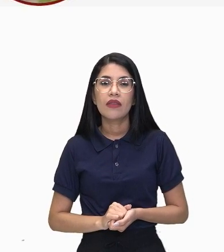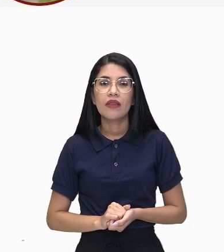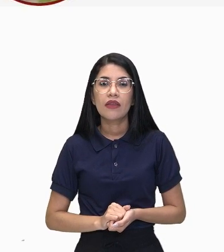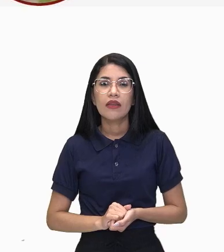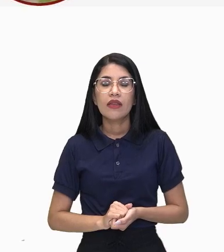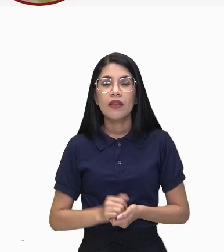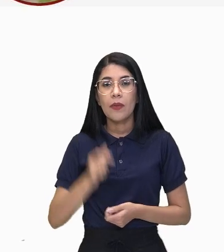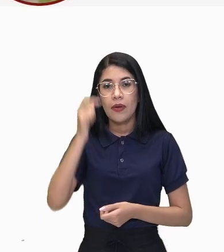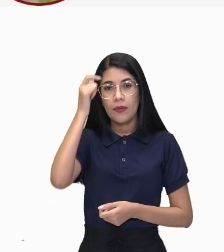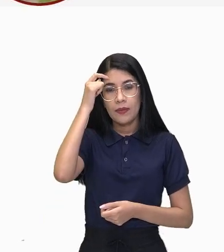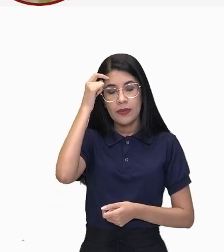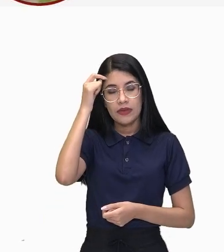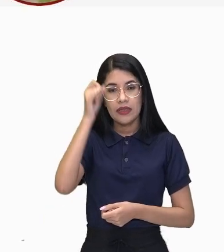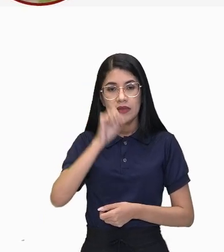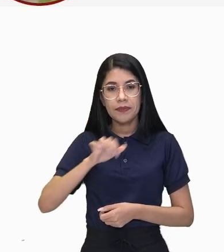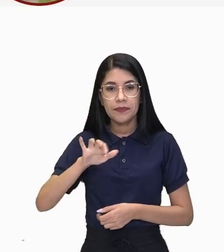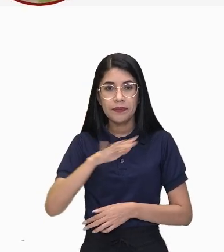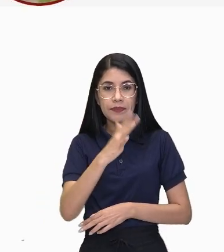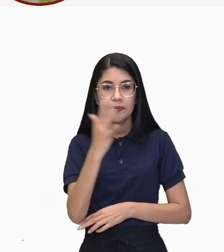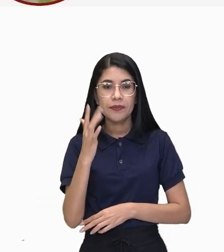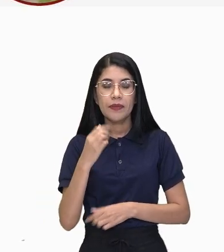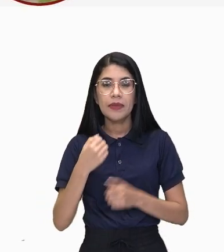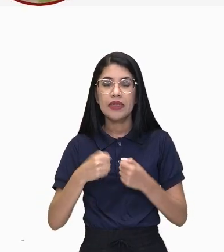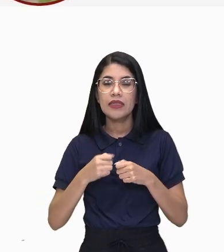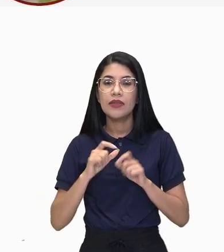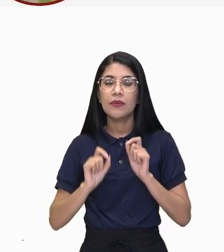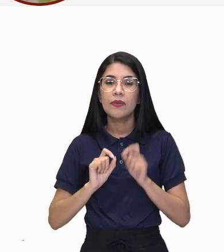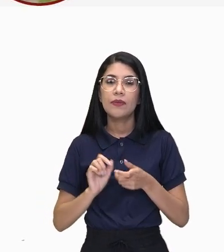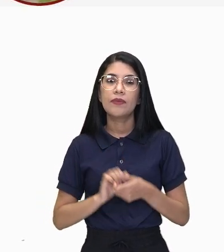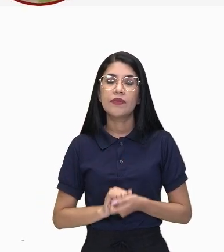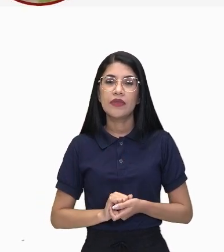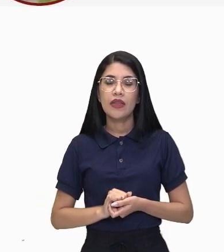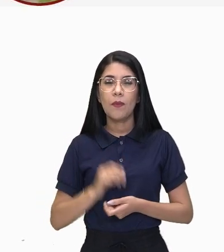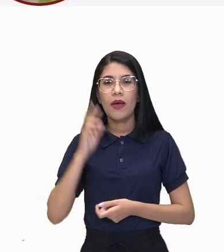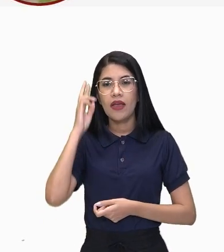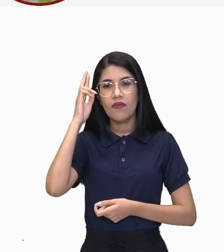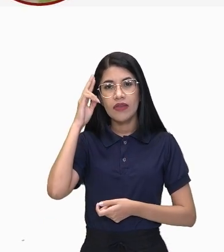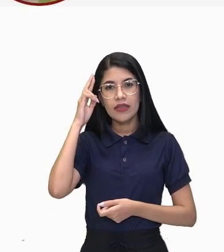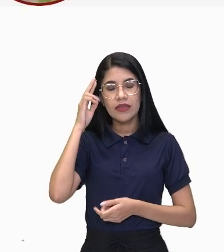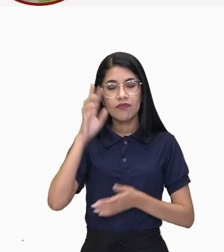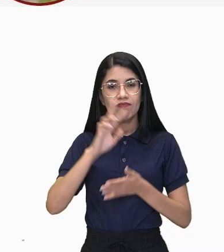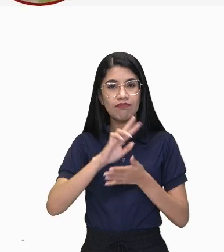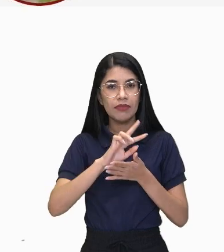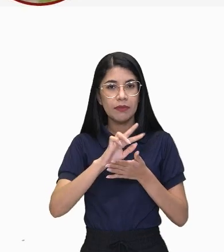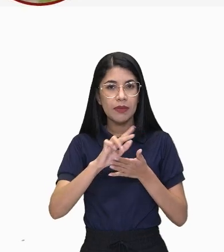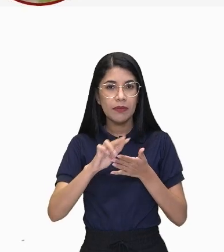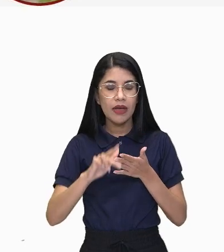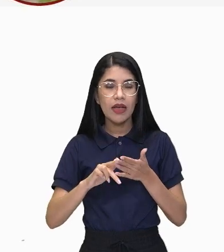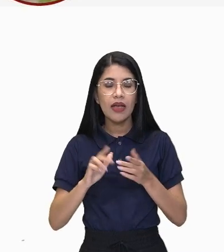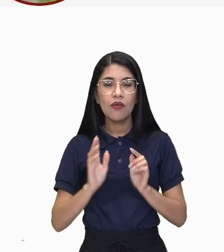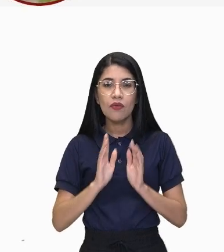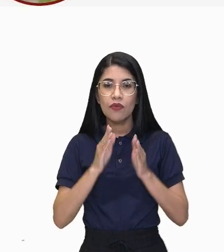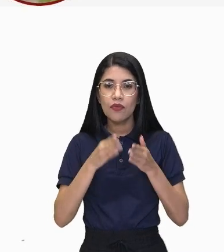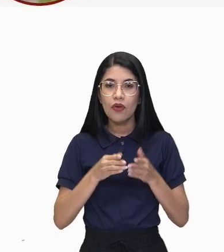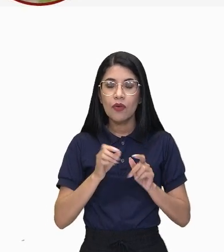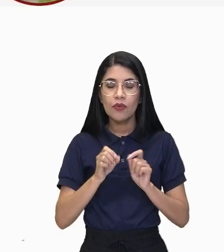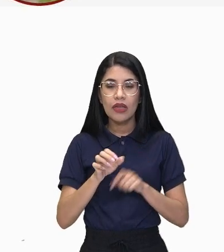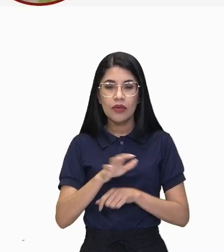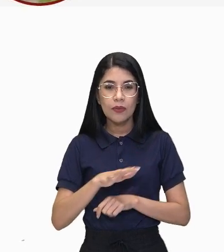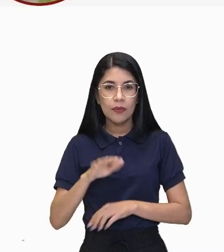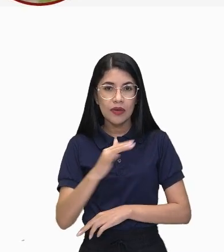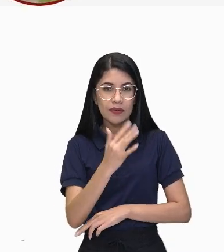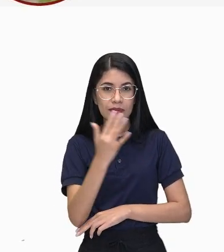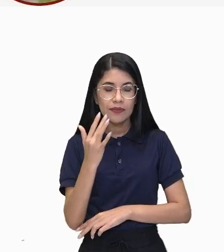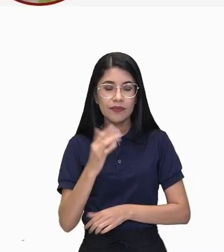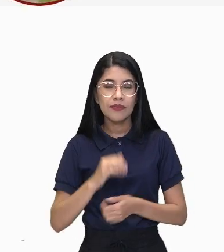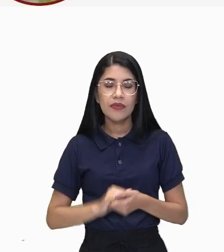consciência ambiental, ela demanda de toda uma reflexão, né, com foco nesse meio ambiente. E quando a gente fala